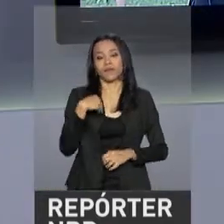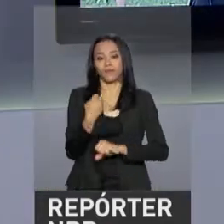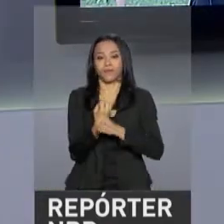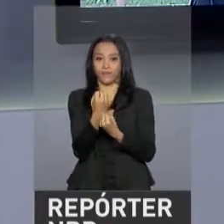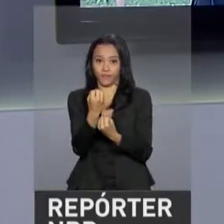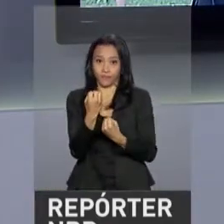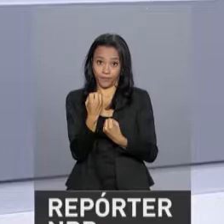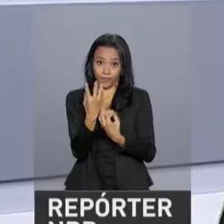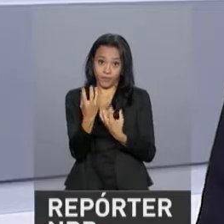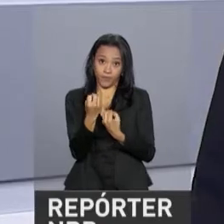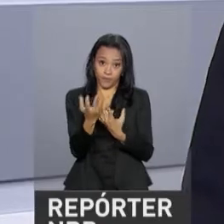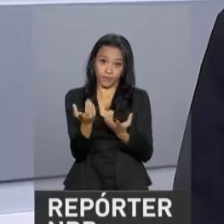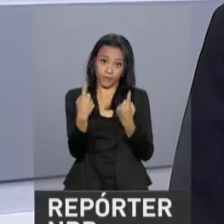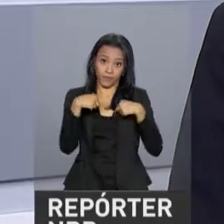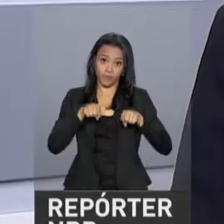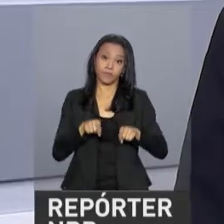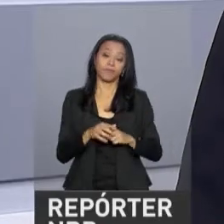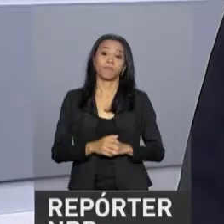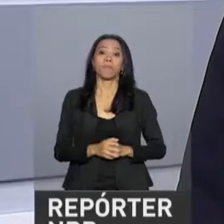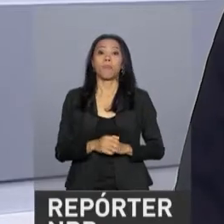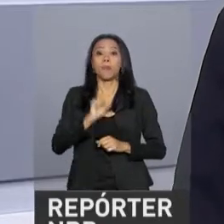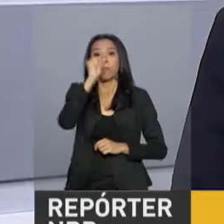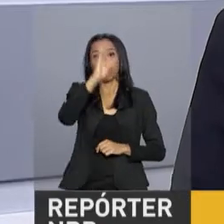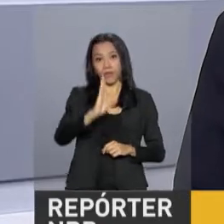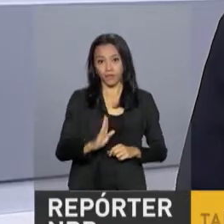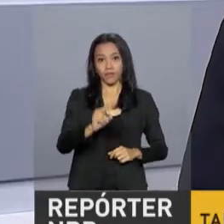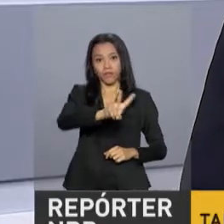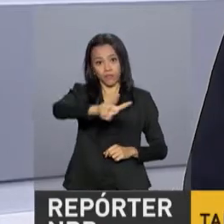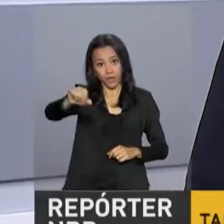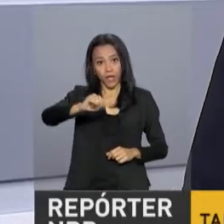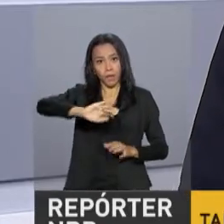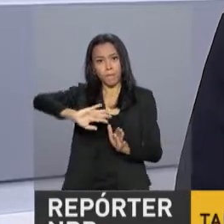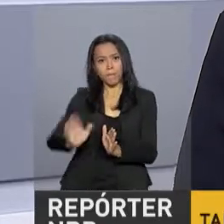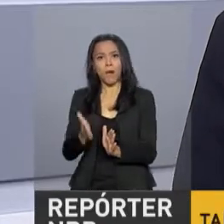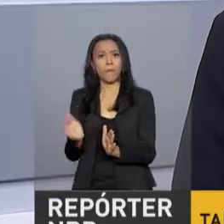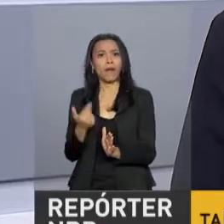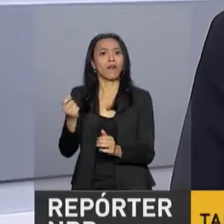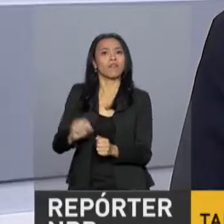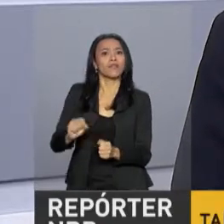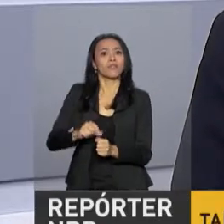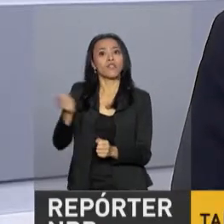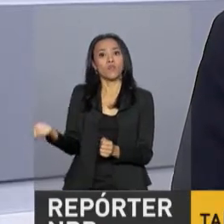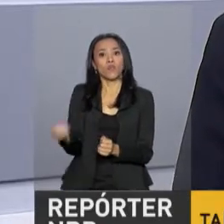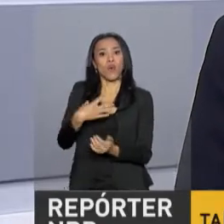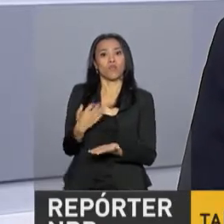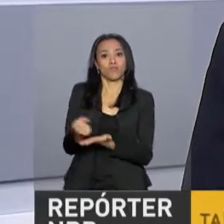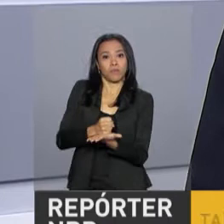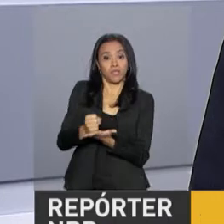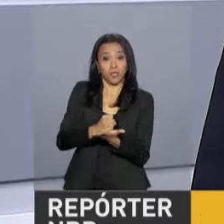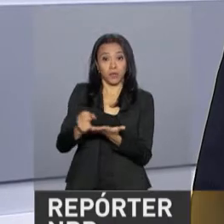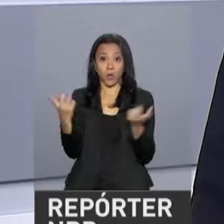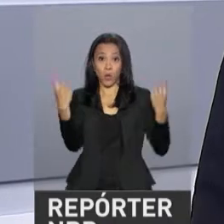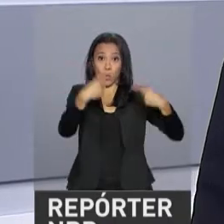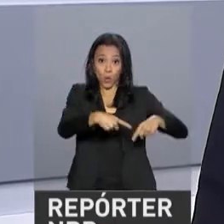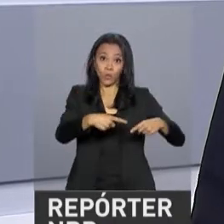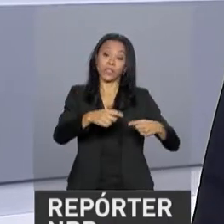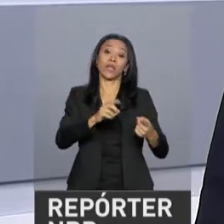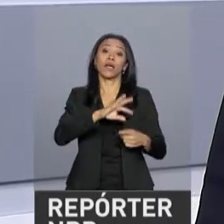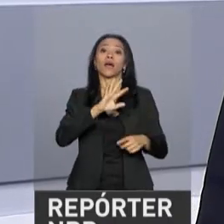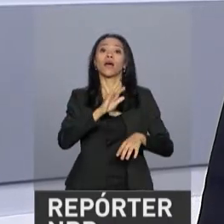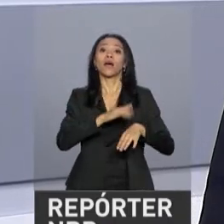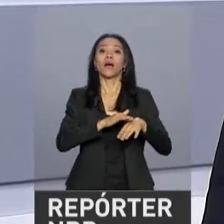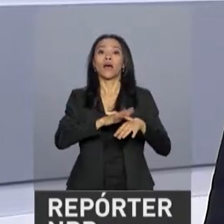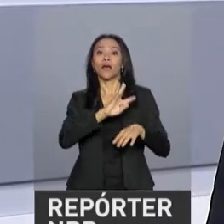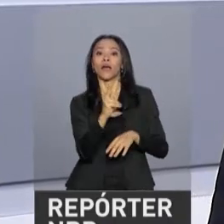informações o brasil vai passar a produzir novos medicamentos para tratar a hepatite c e hiv